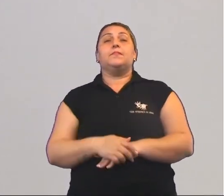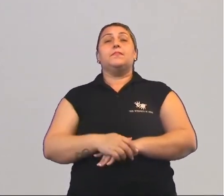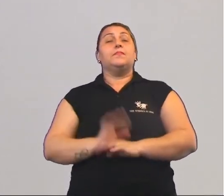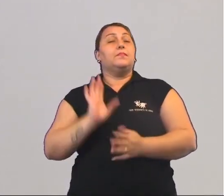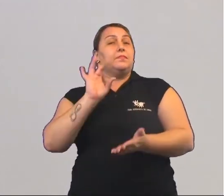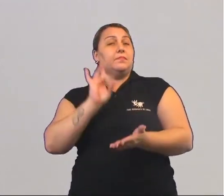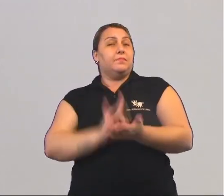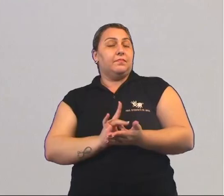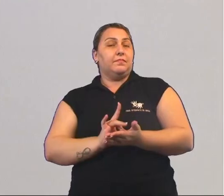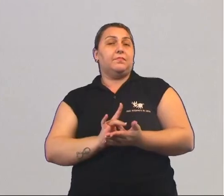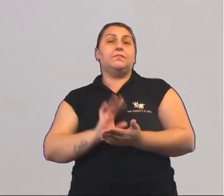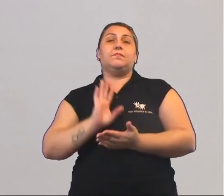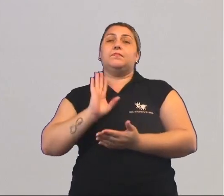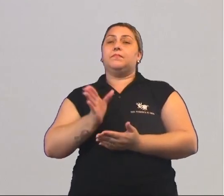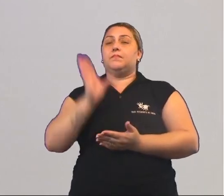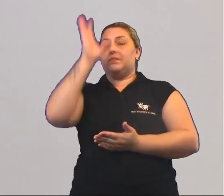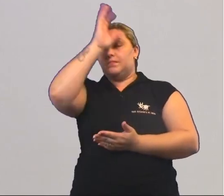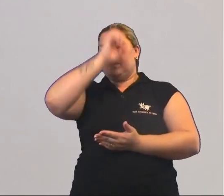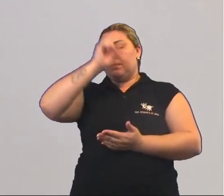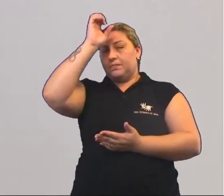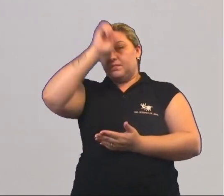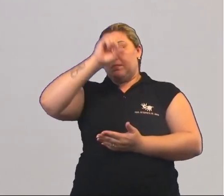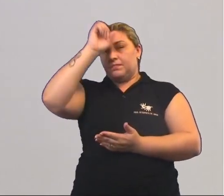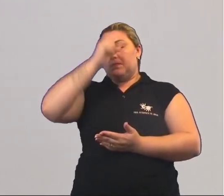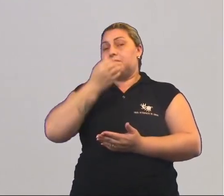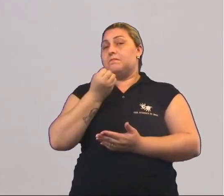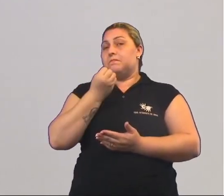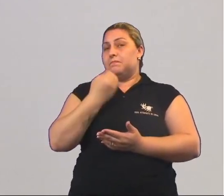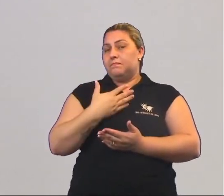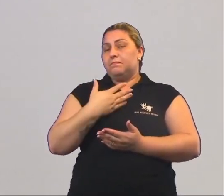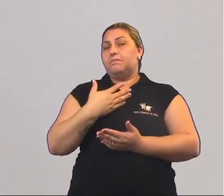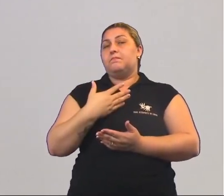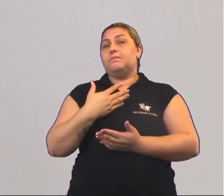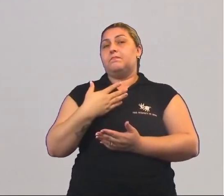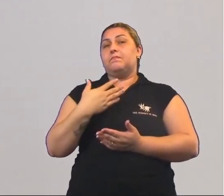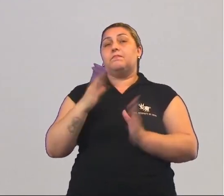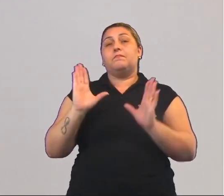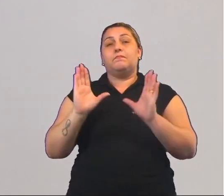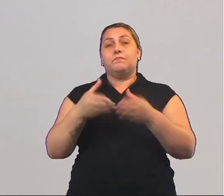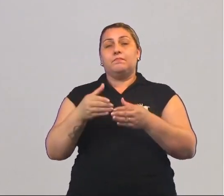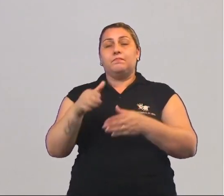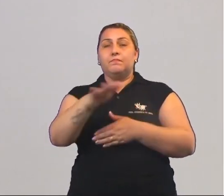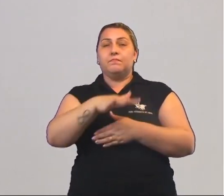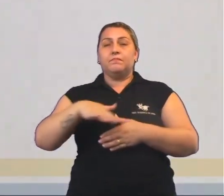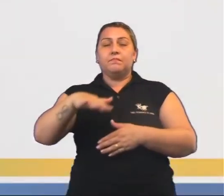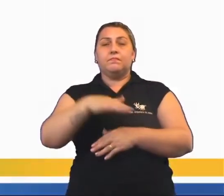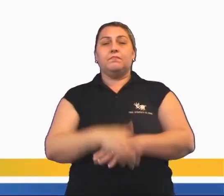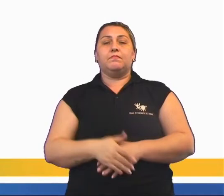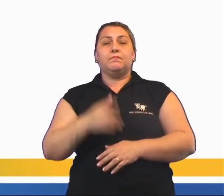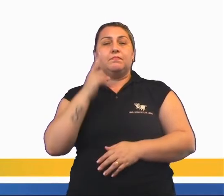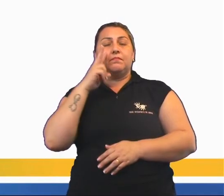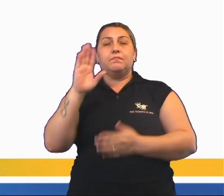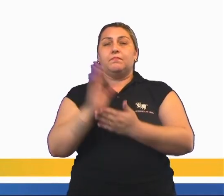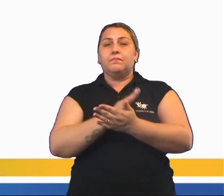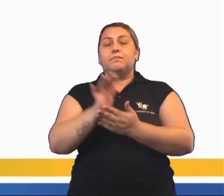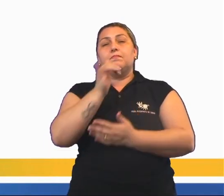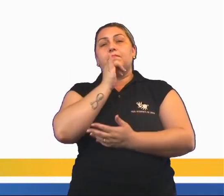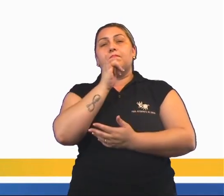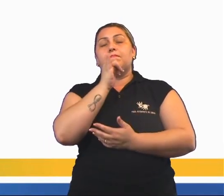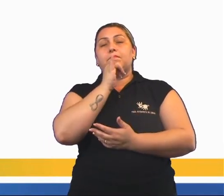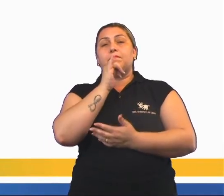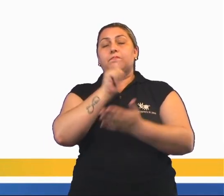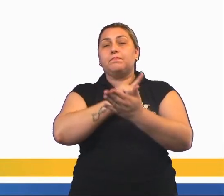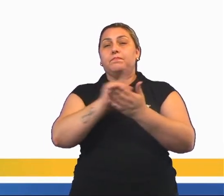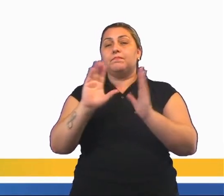que de fato, como nós aprendemos há pouco, beneficia toda a comunidade. Vamos ver então alguns exemplos